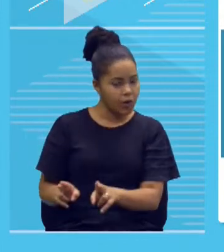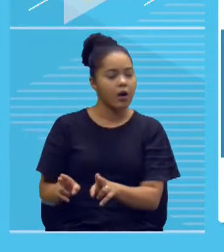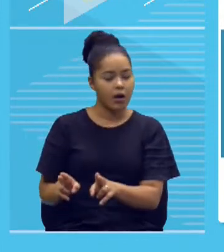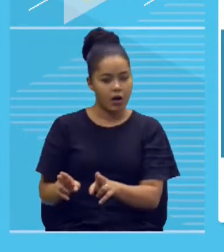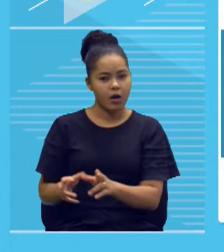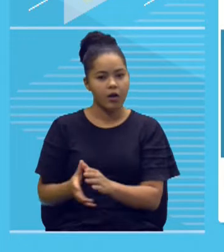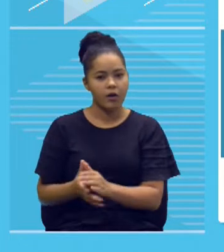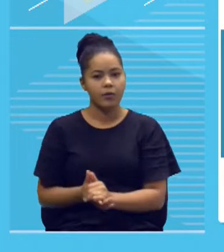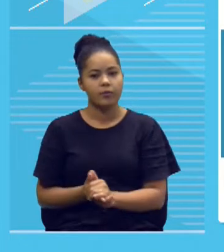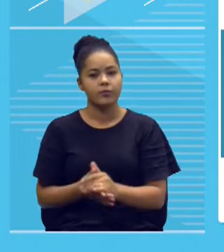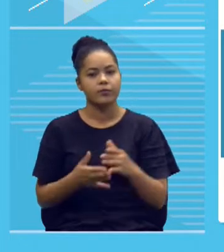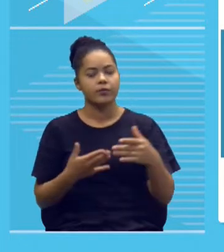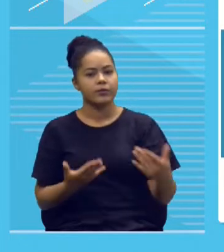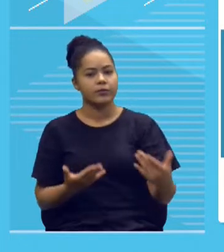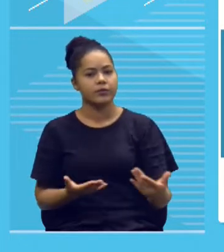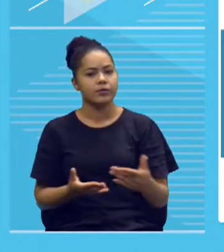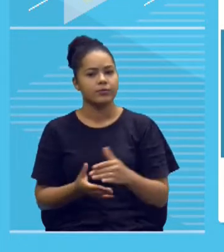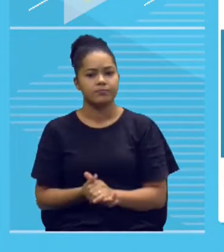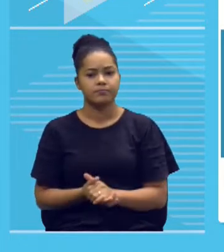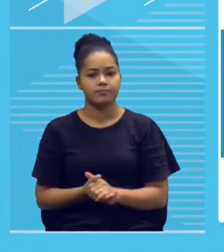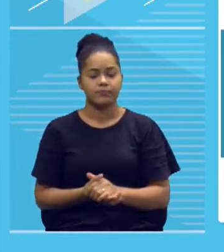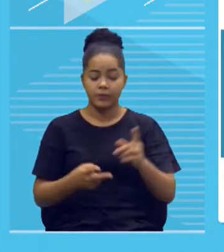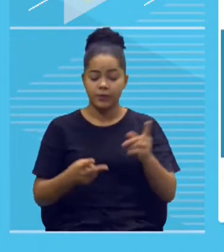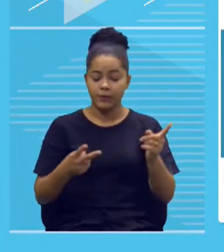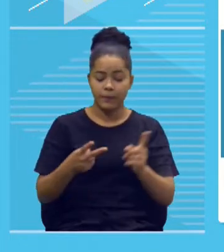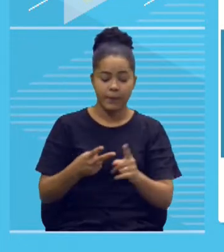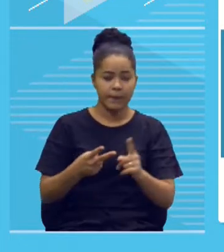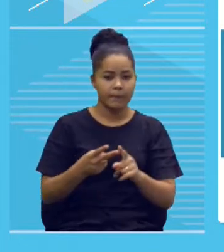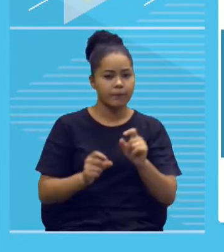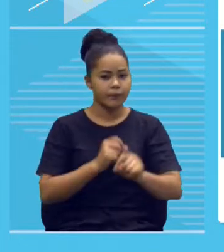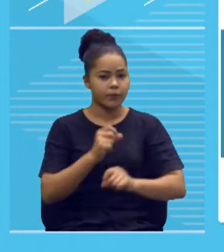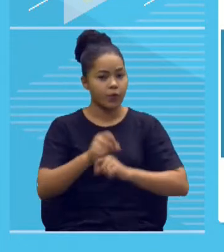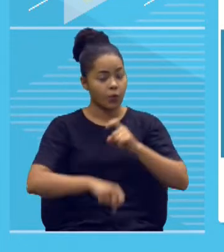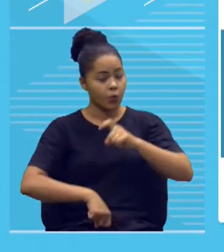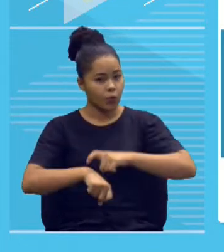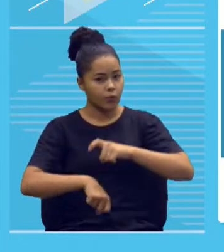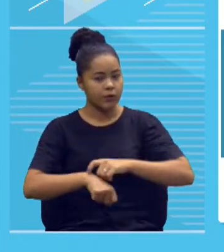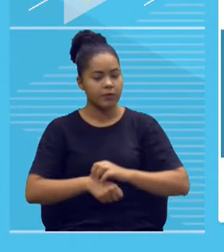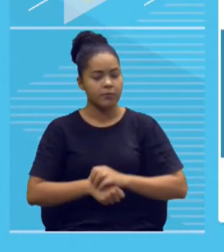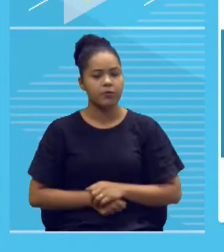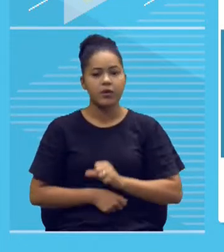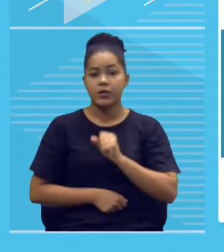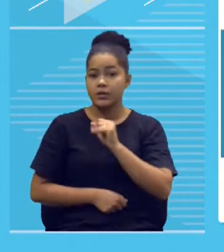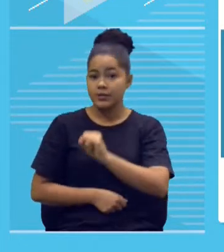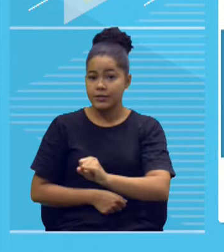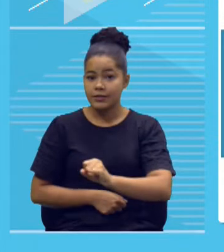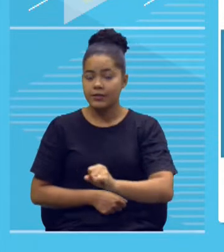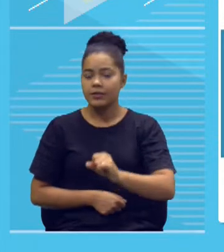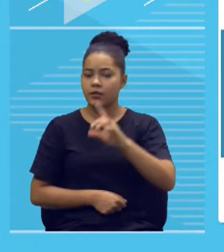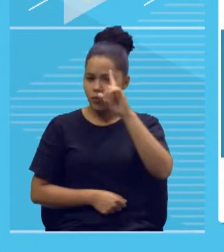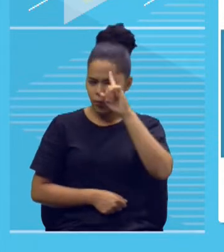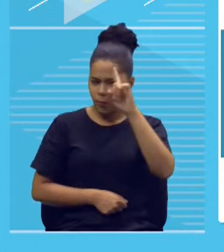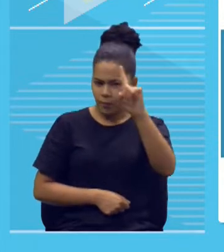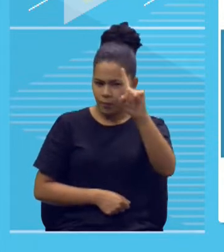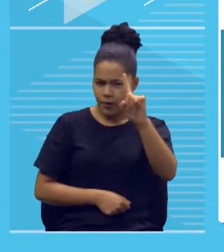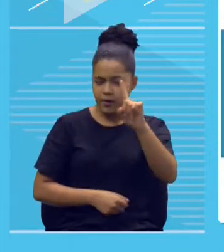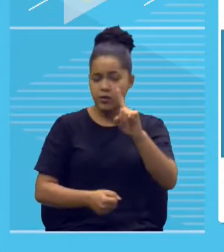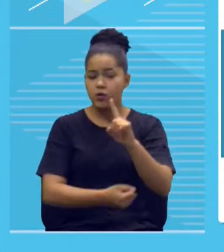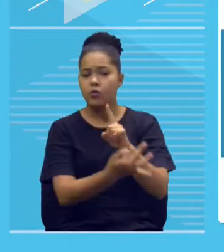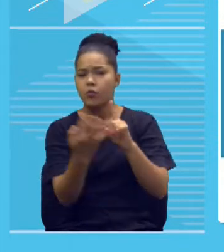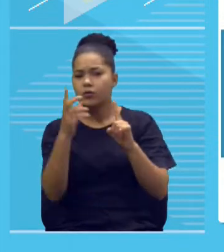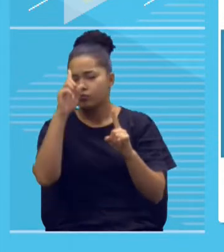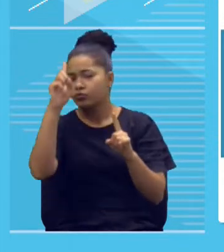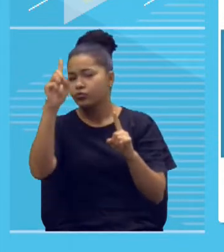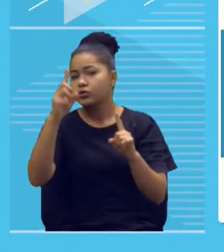considerando-se sempre para um mês 30 dias para um ano 12 meses que a gente já criou se o ato quando a gente pergunta para